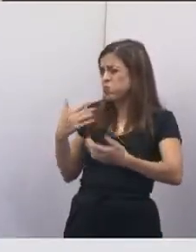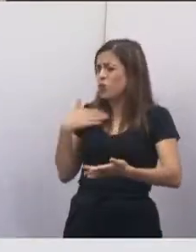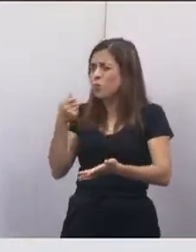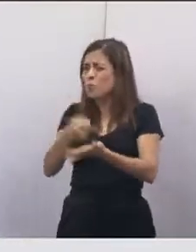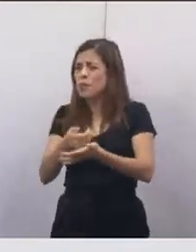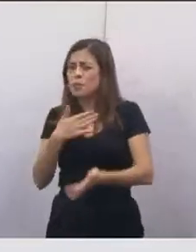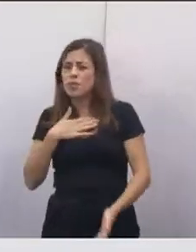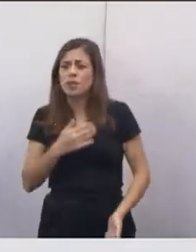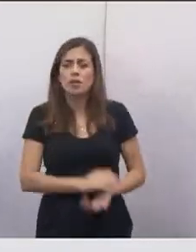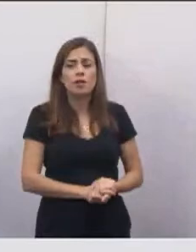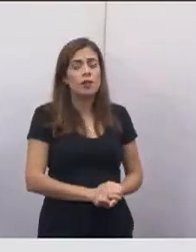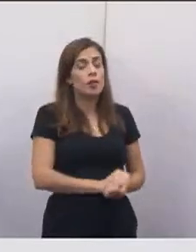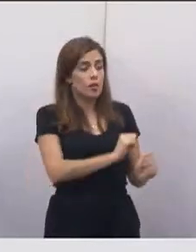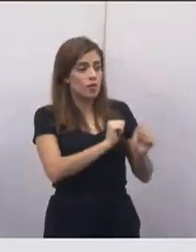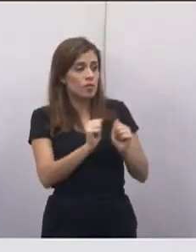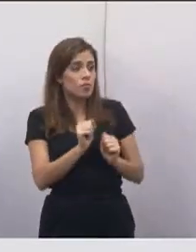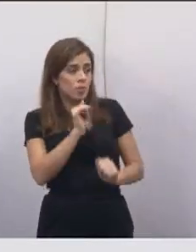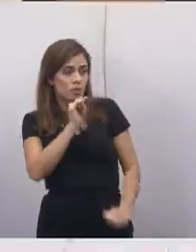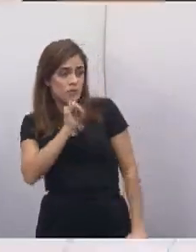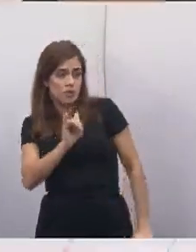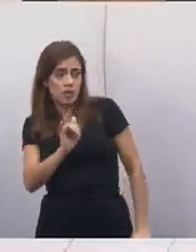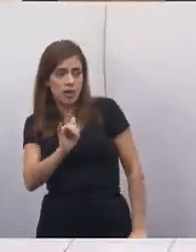Posso falar, senhor presidente?